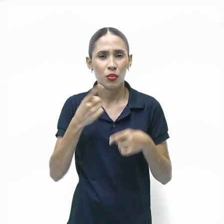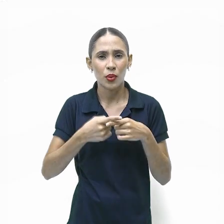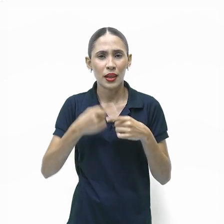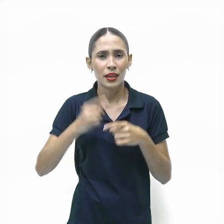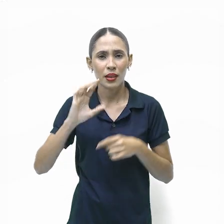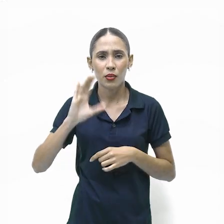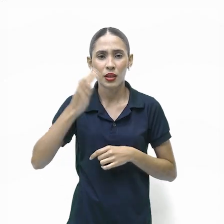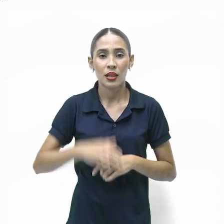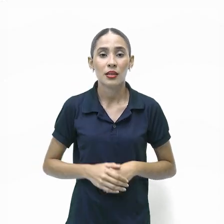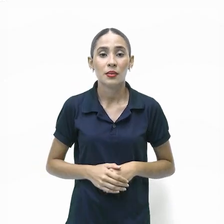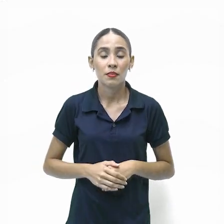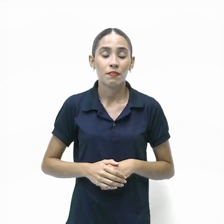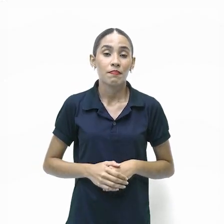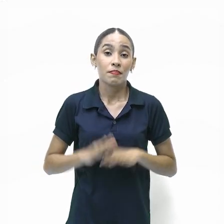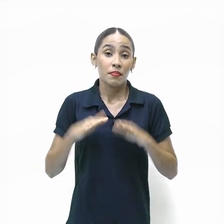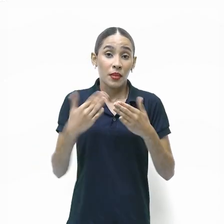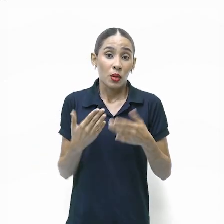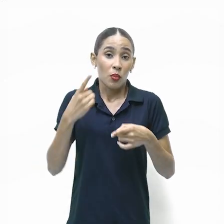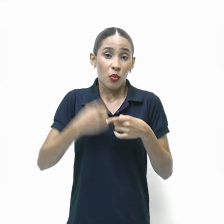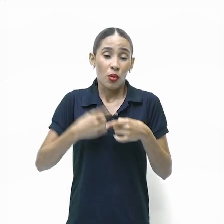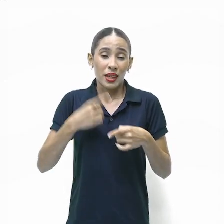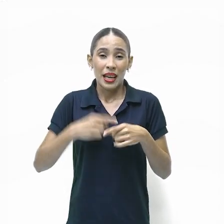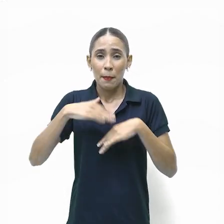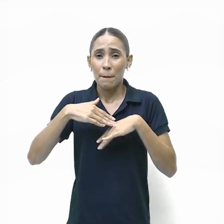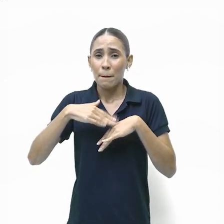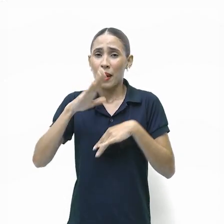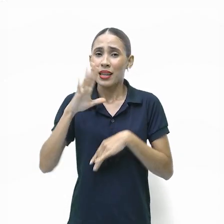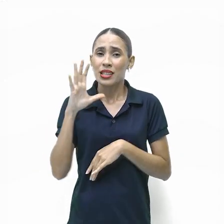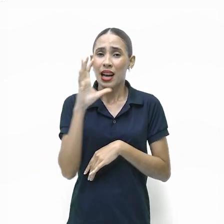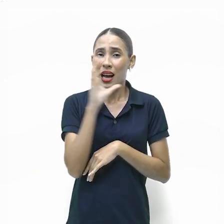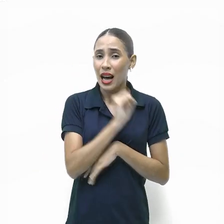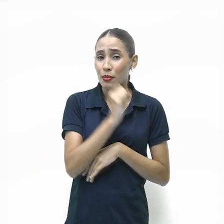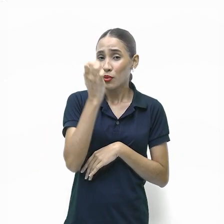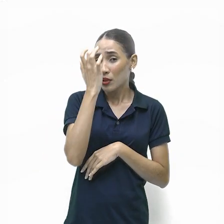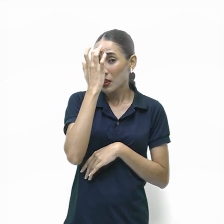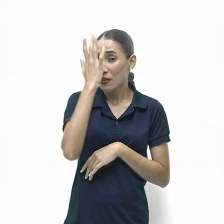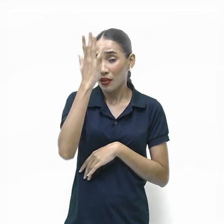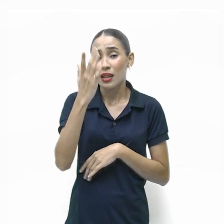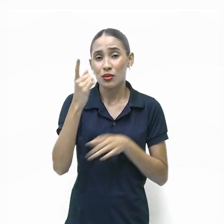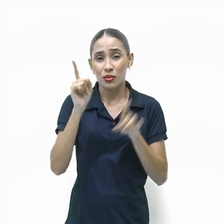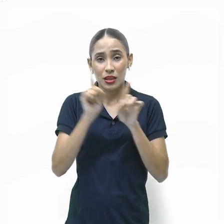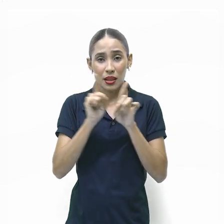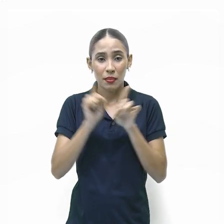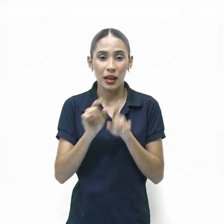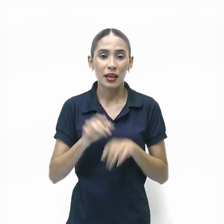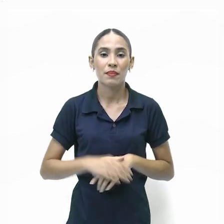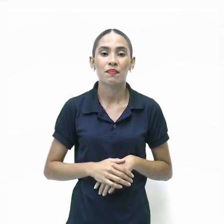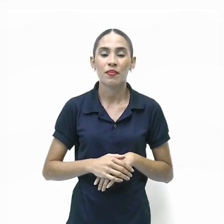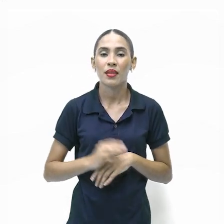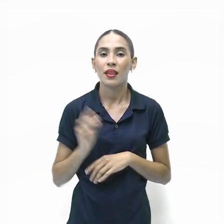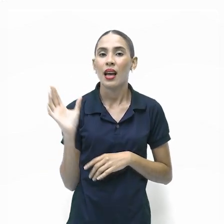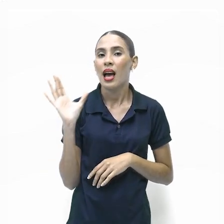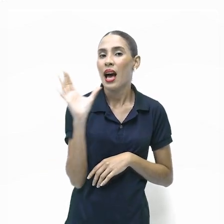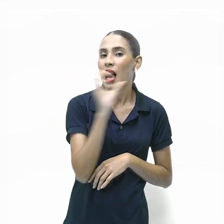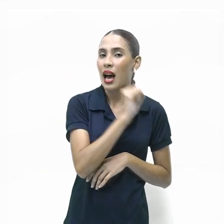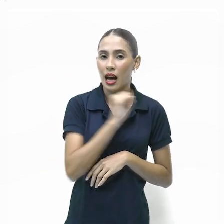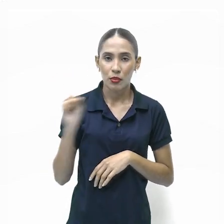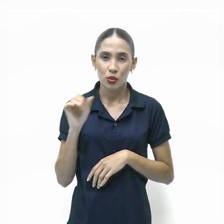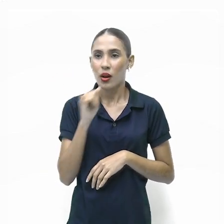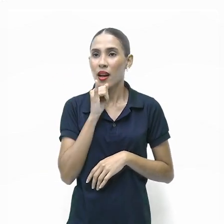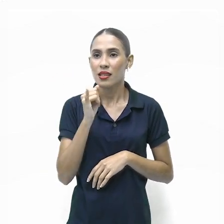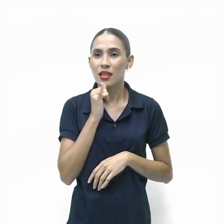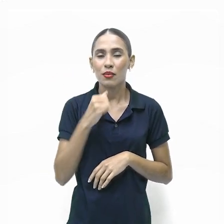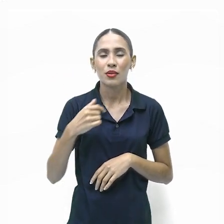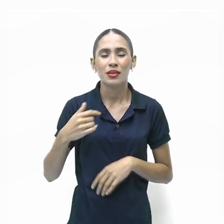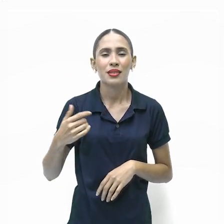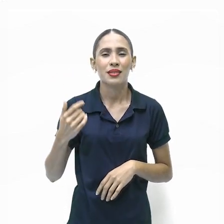acontece? Acontece devido ao acesso fácil a remédios sem prescrição, A pressa para resolver sintomas, né? Tive